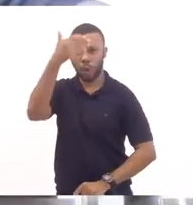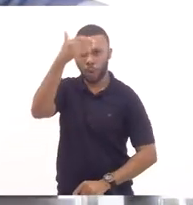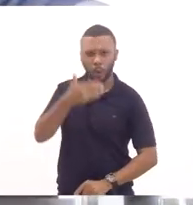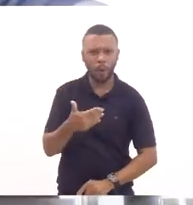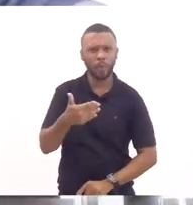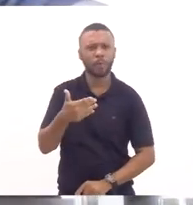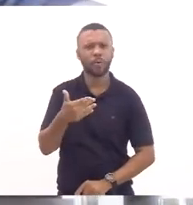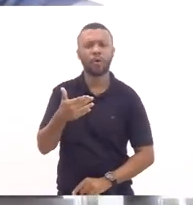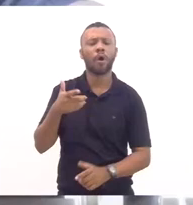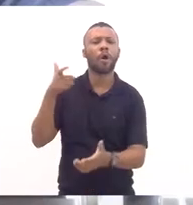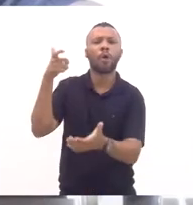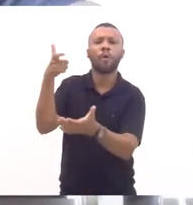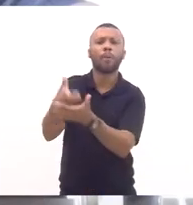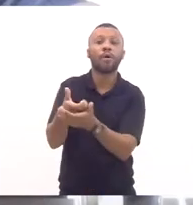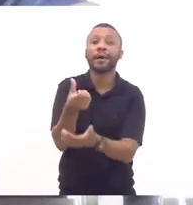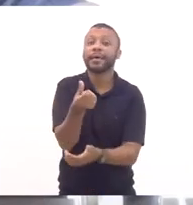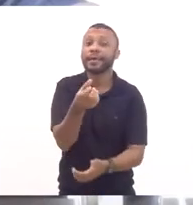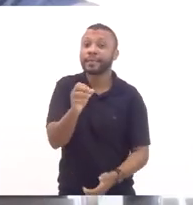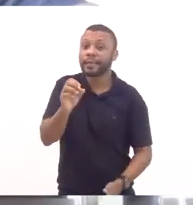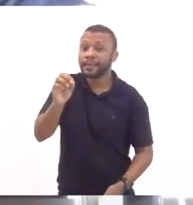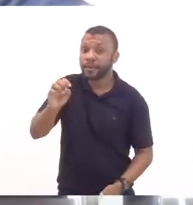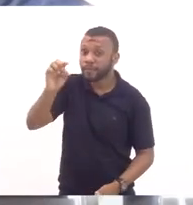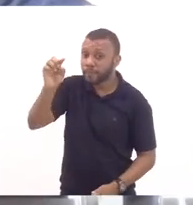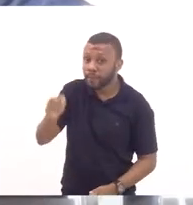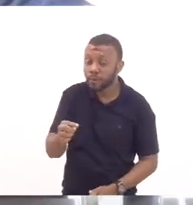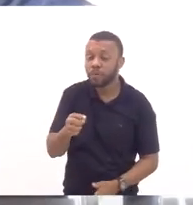por R$600 mil.